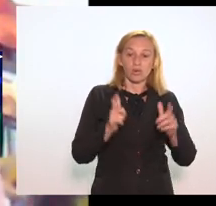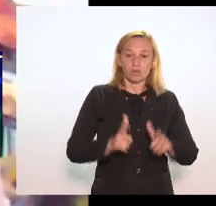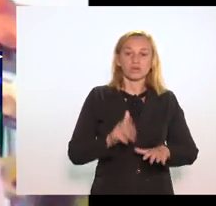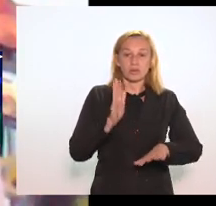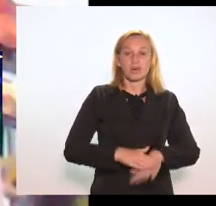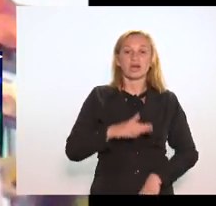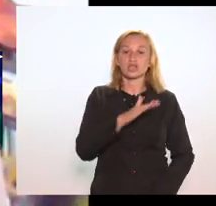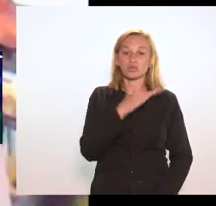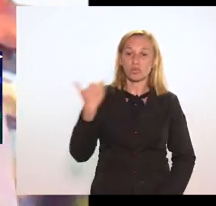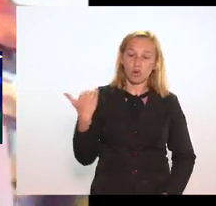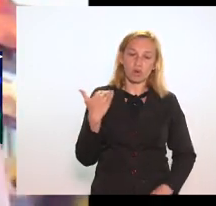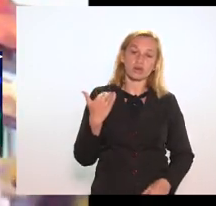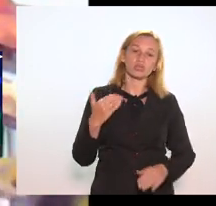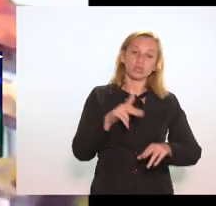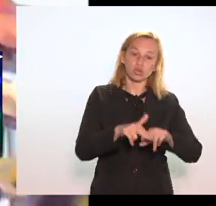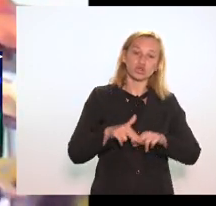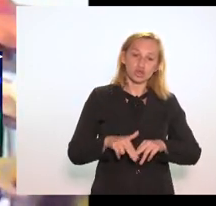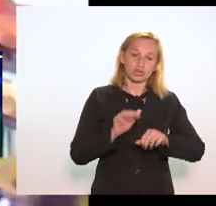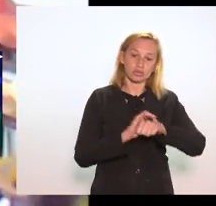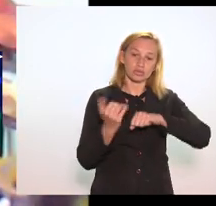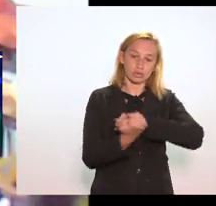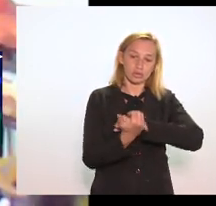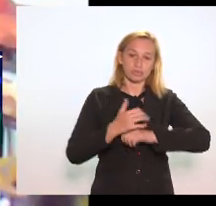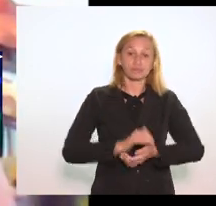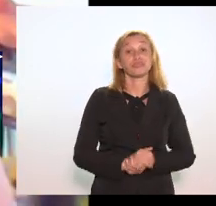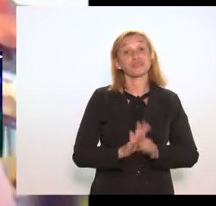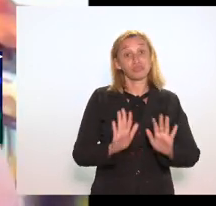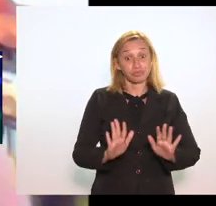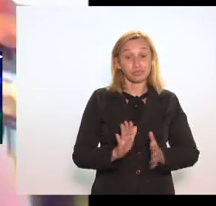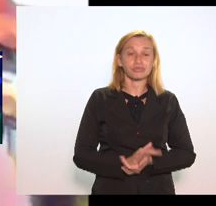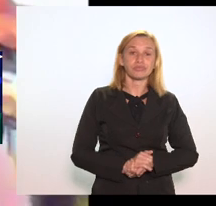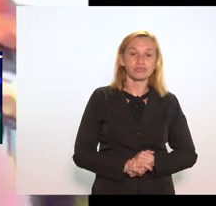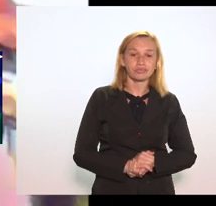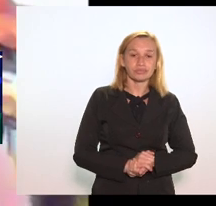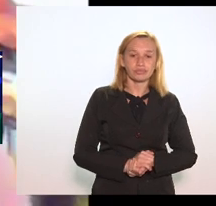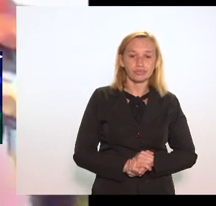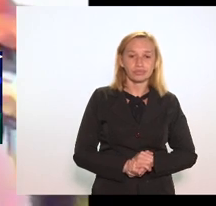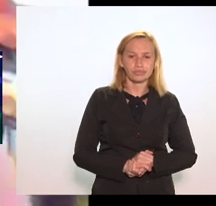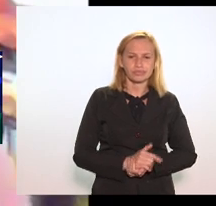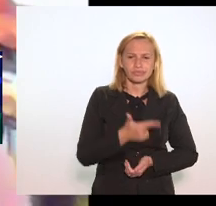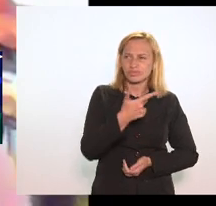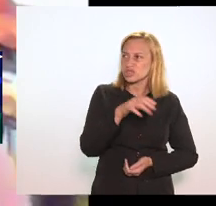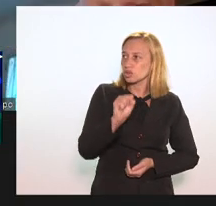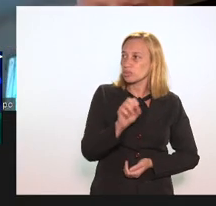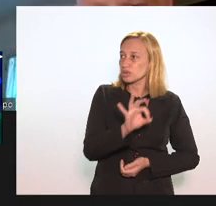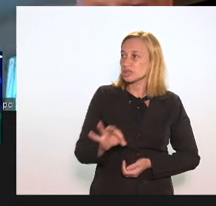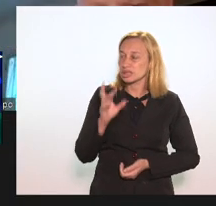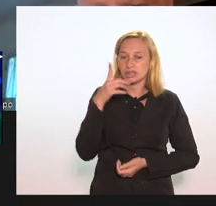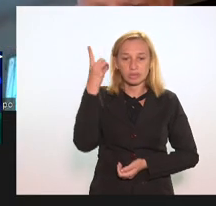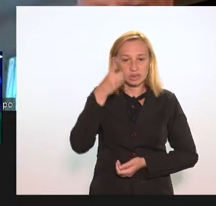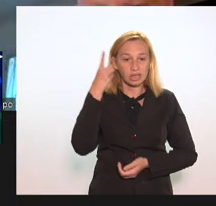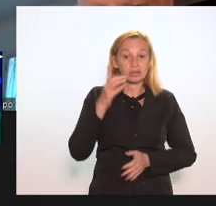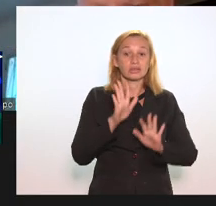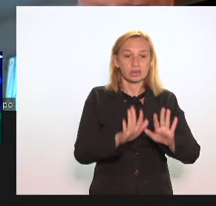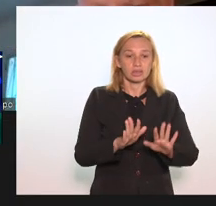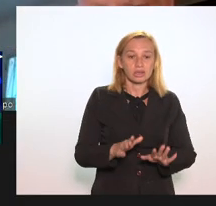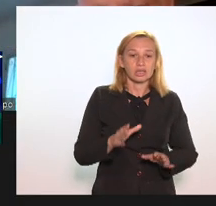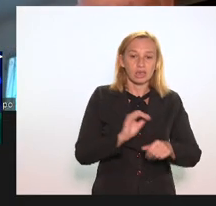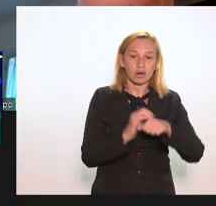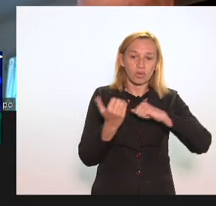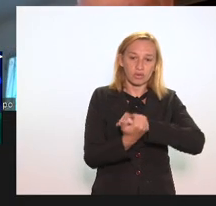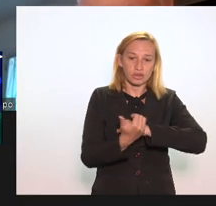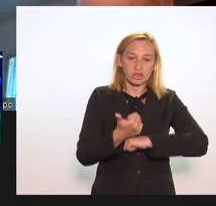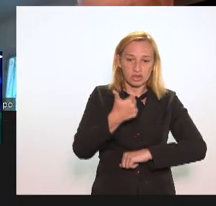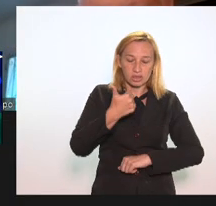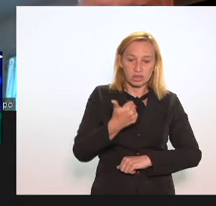mais se morre em decorrência da pose de 19 Aliás a perder 800 detalhe Aliás a cor